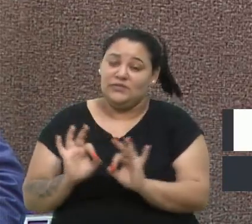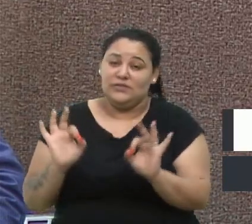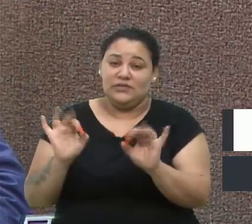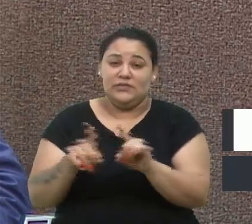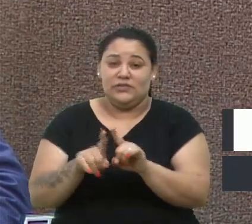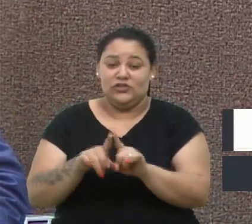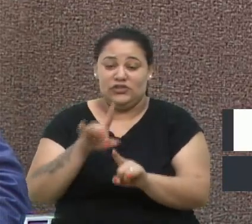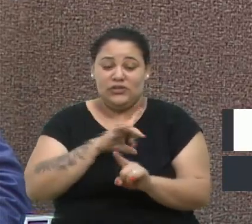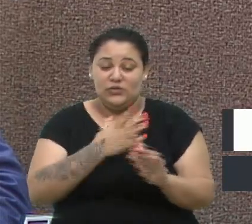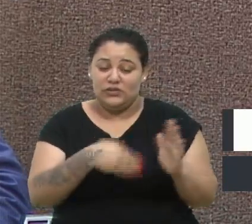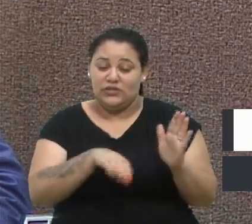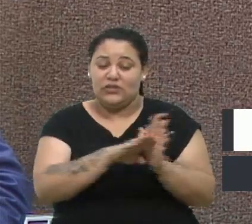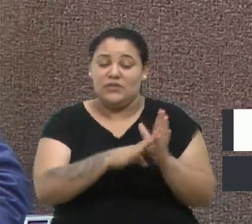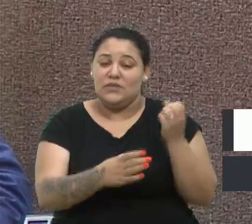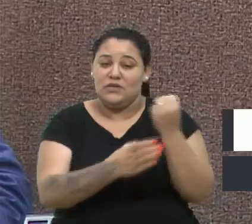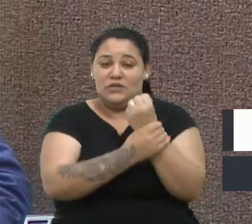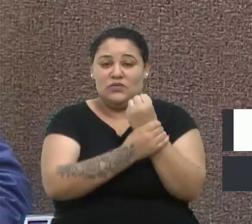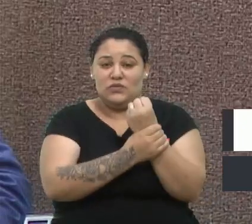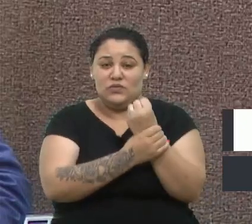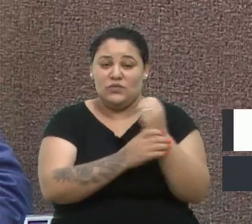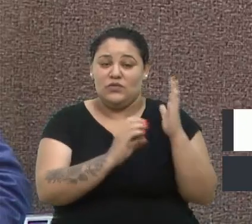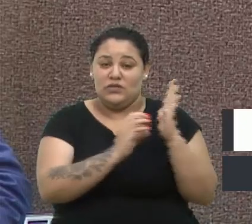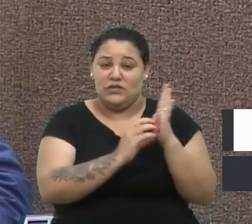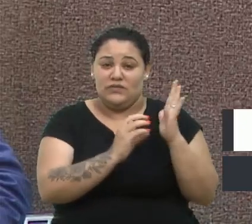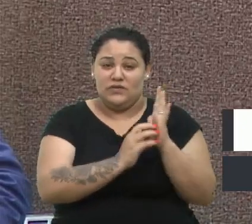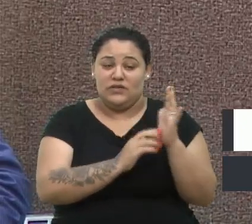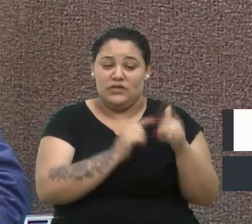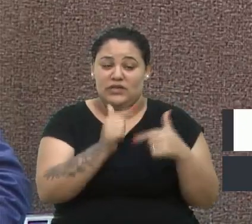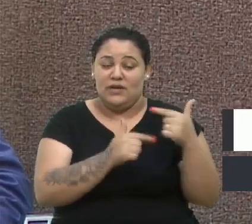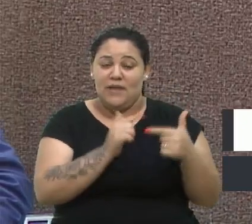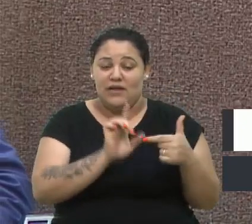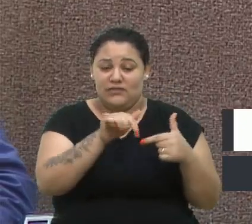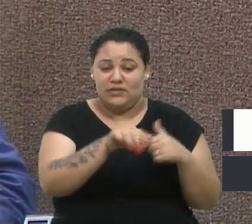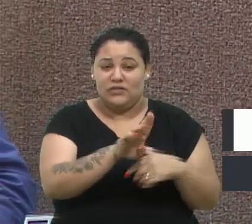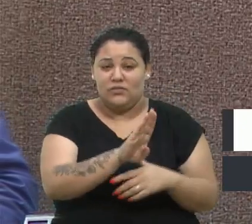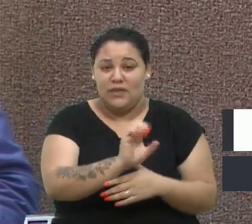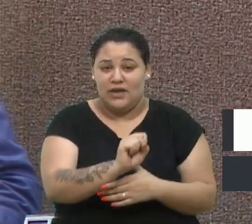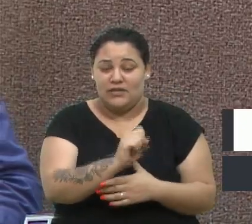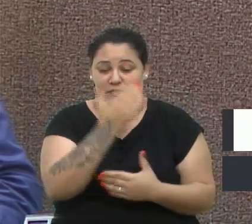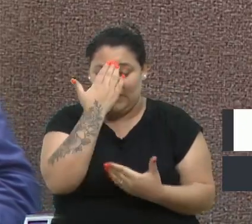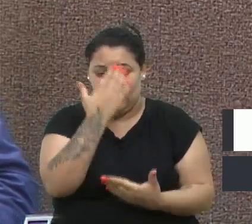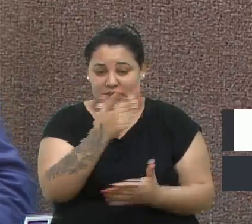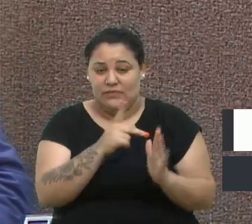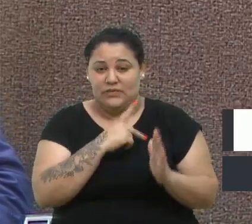um estacionamento seguro para os servidores que trabalham naquela UBS. Muito obrigado, senhor presidente. Obrigado, vereador Alberto.